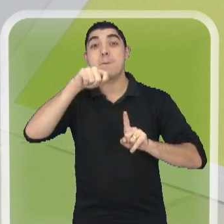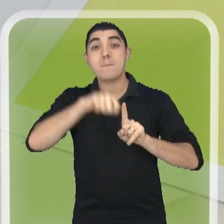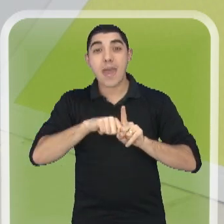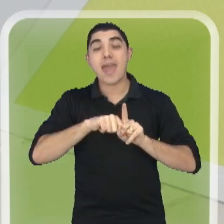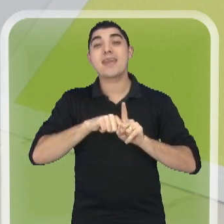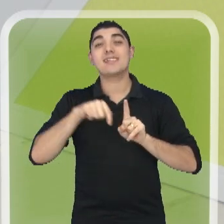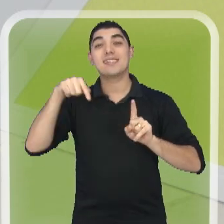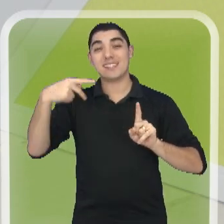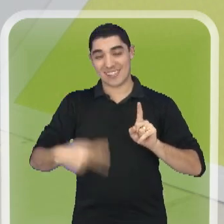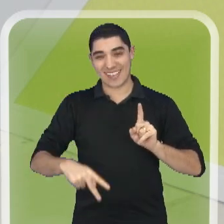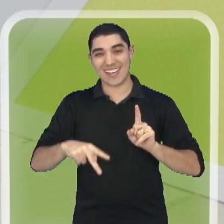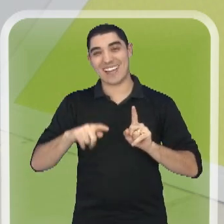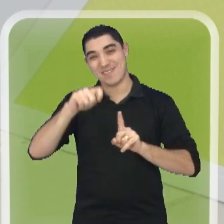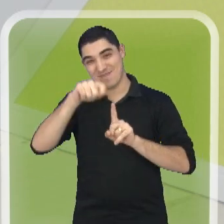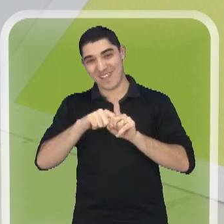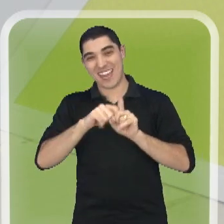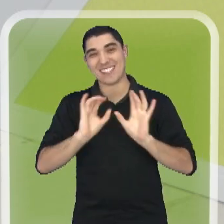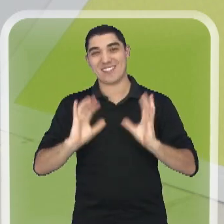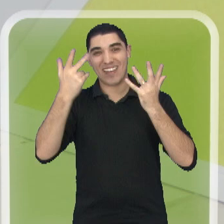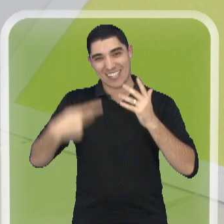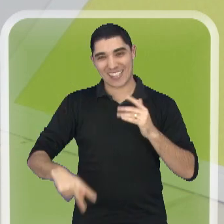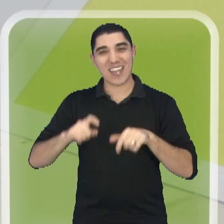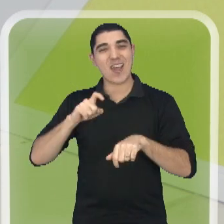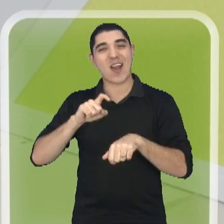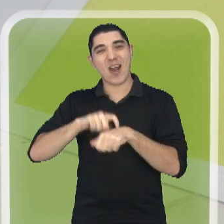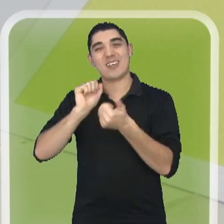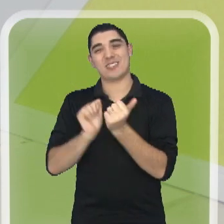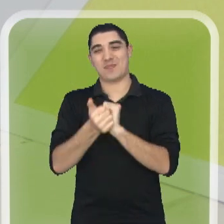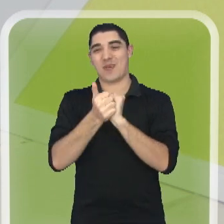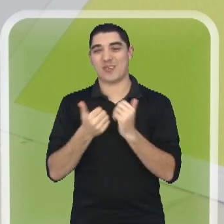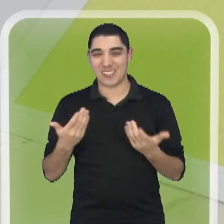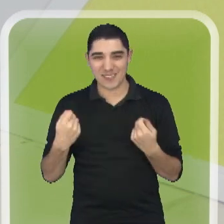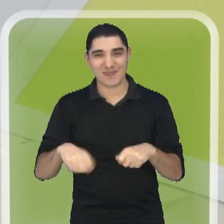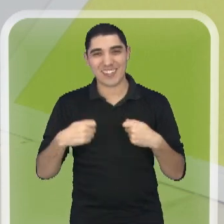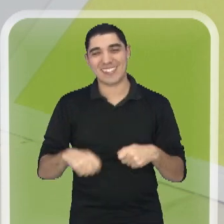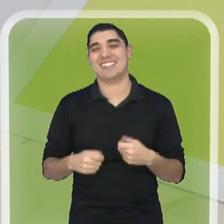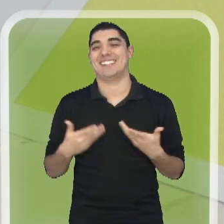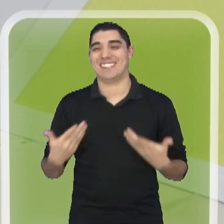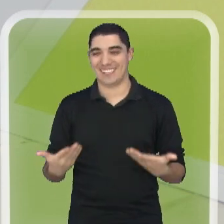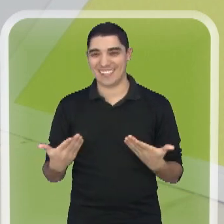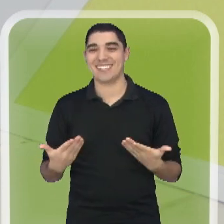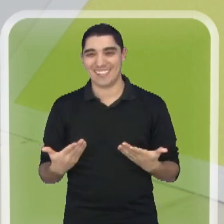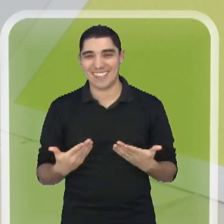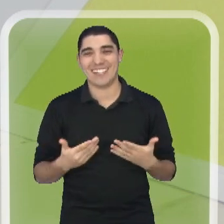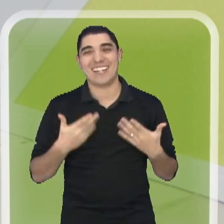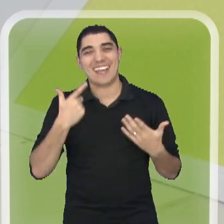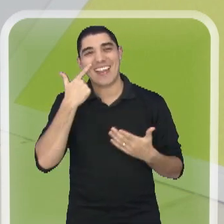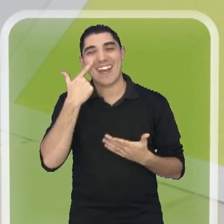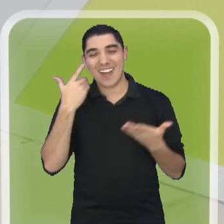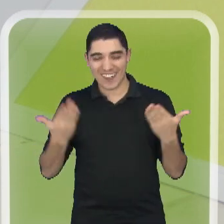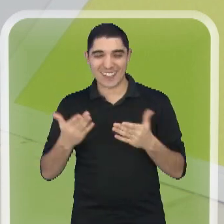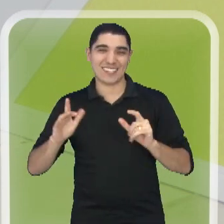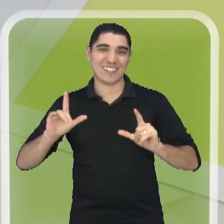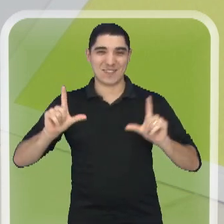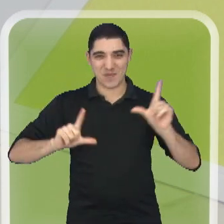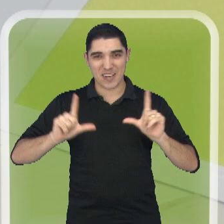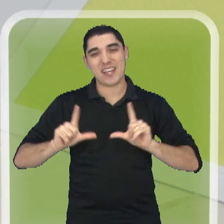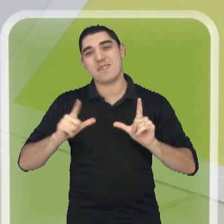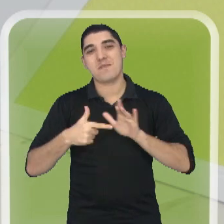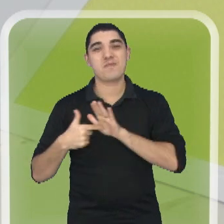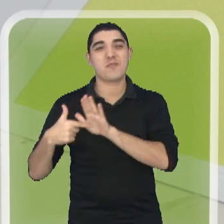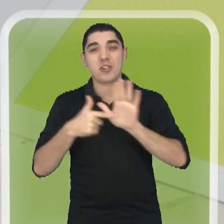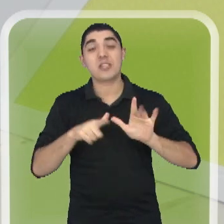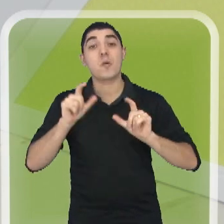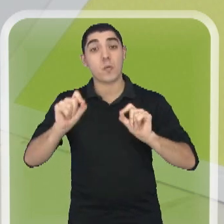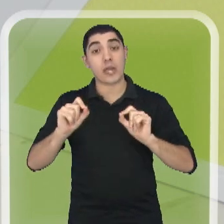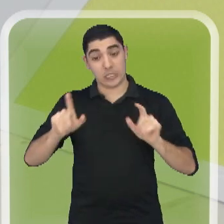homenagem à Hora do Esporte. Um tem que sair a Hora do Esporte, hein? Porque ele é o nosso mascotinho, tá certo? E olha só, o Hora do Esporte de hoje começa falando da